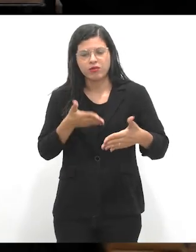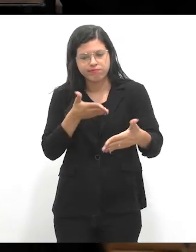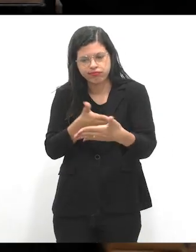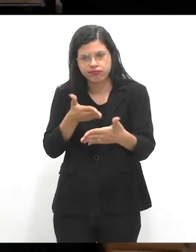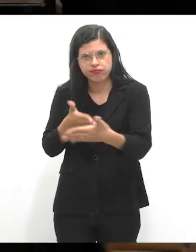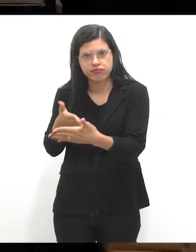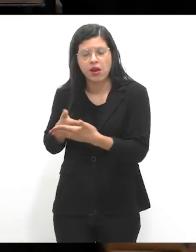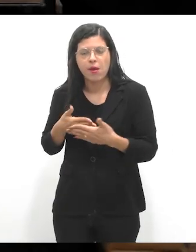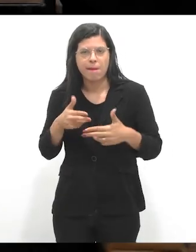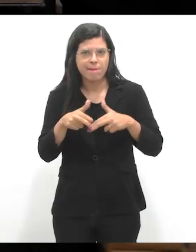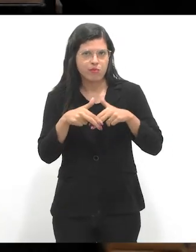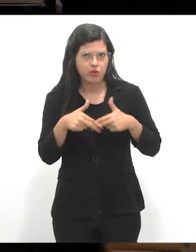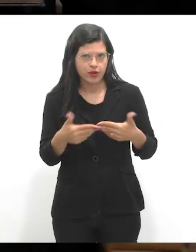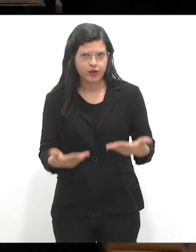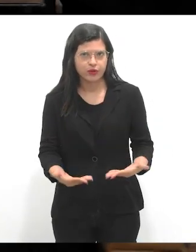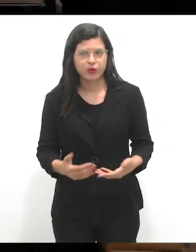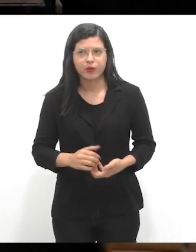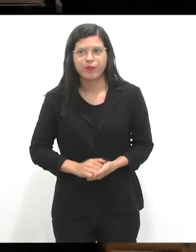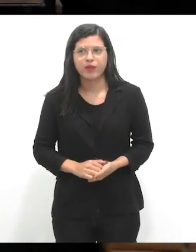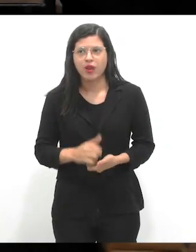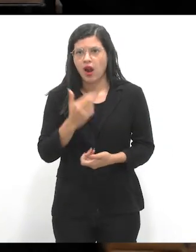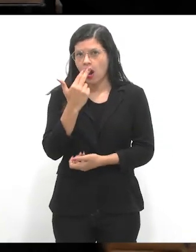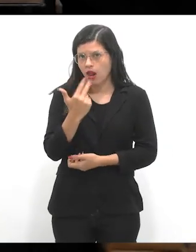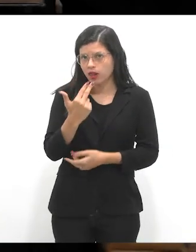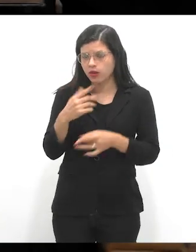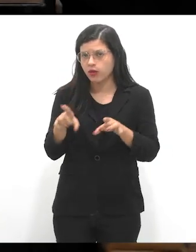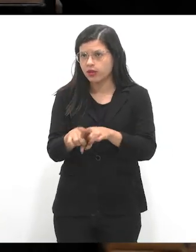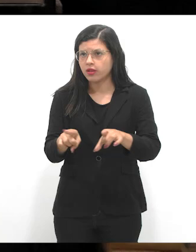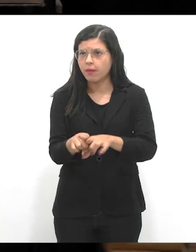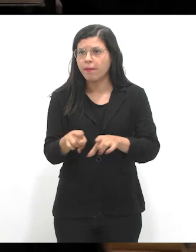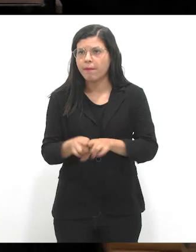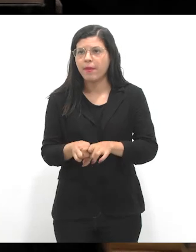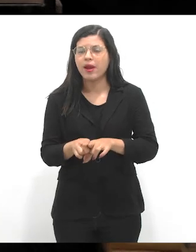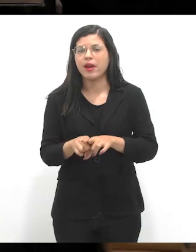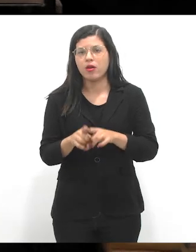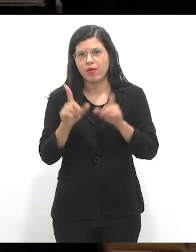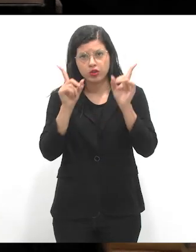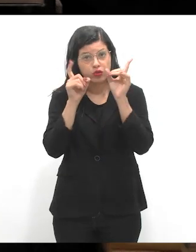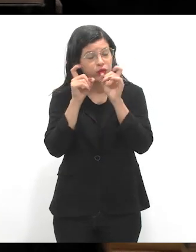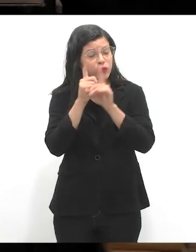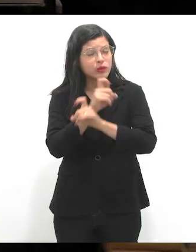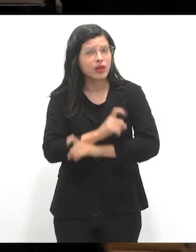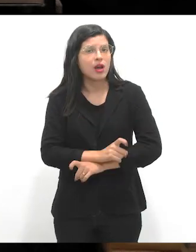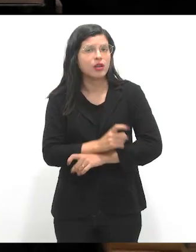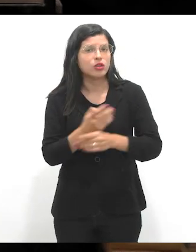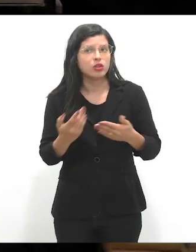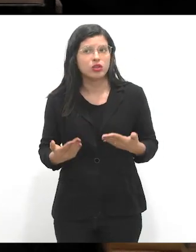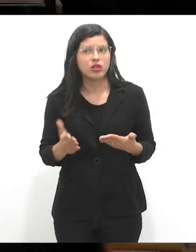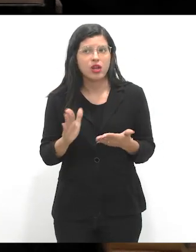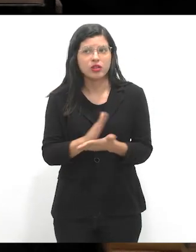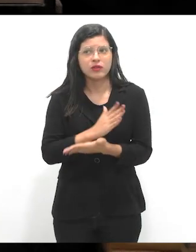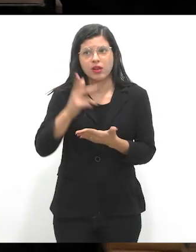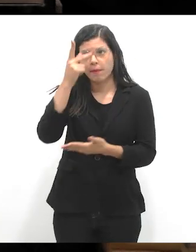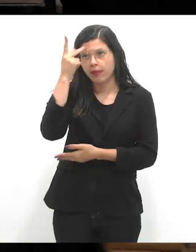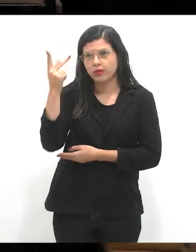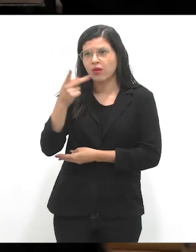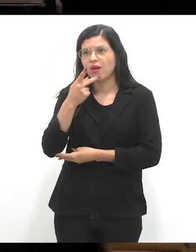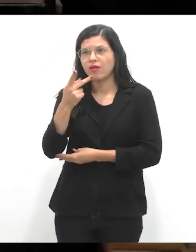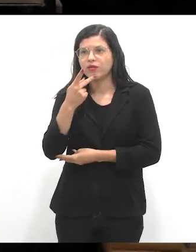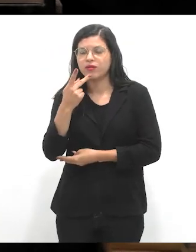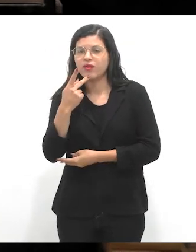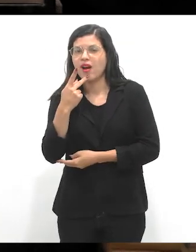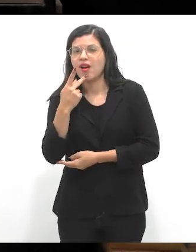pode ser negado para ela por conta disso. Então, a língua é uma questão também, é um entrave muito grande, porque às vezes a pessoa ainda